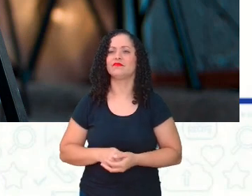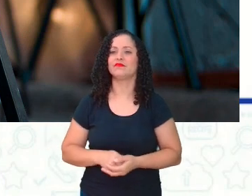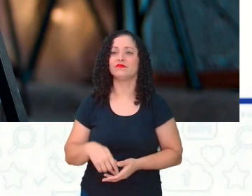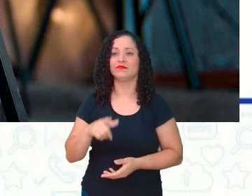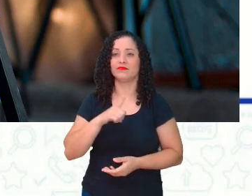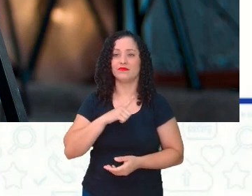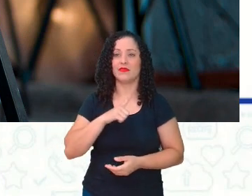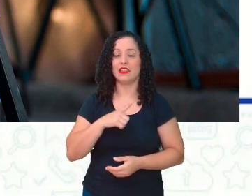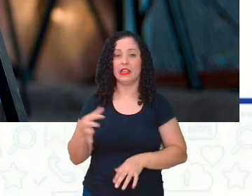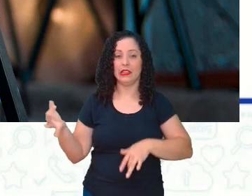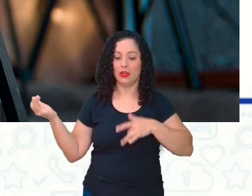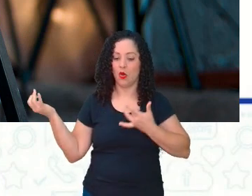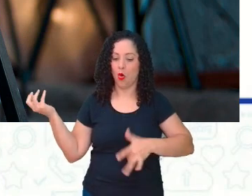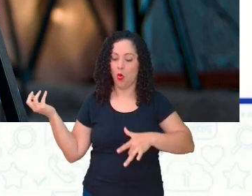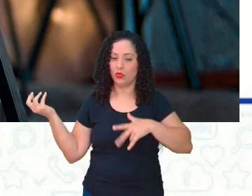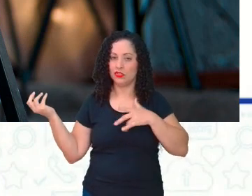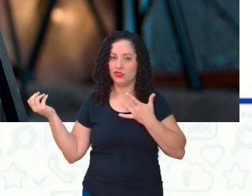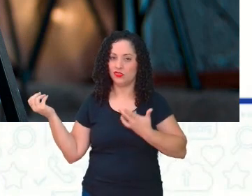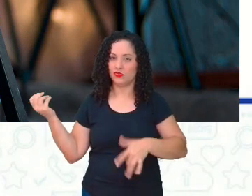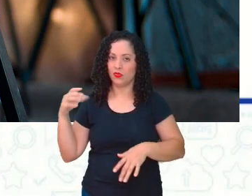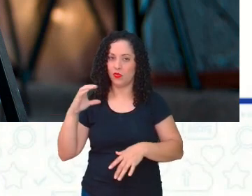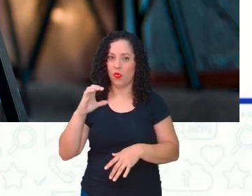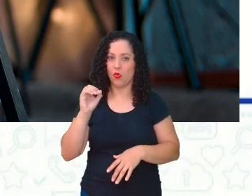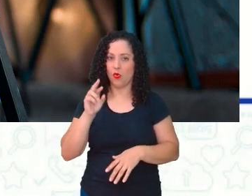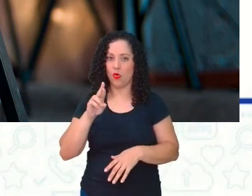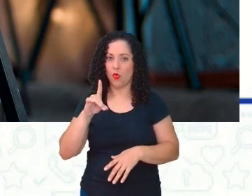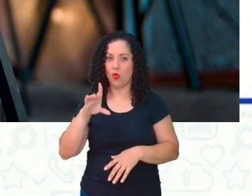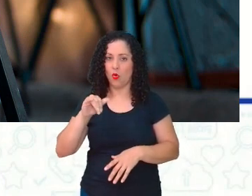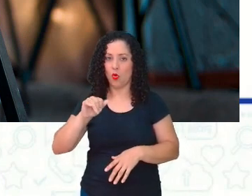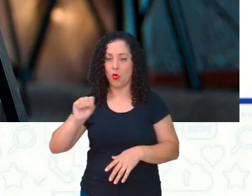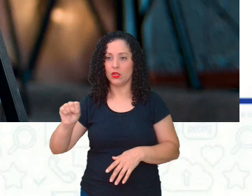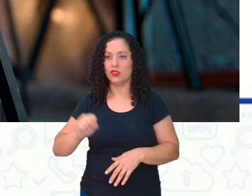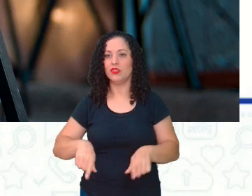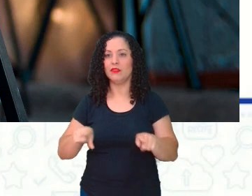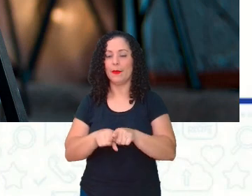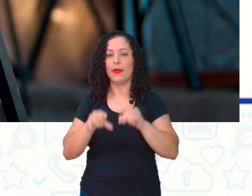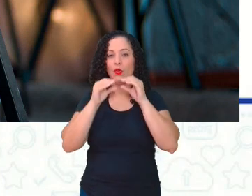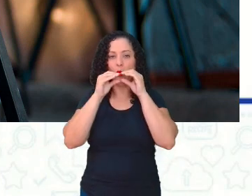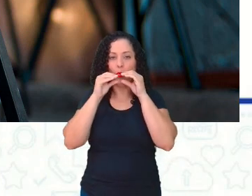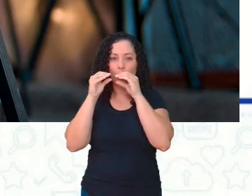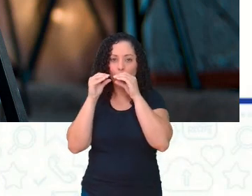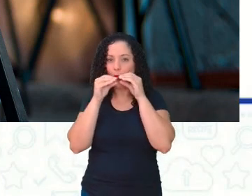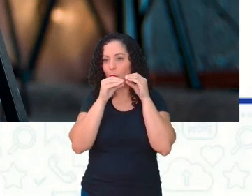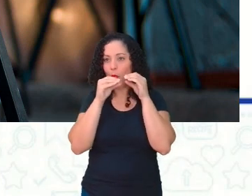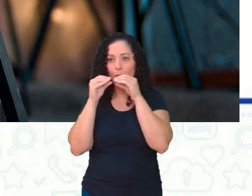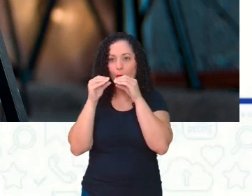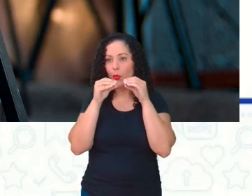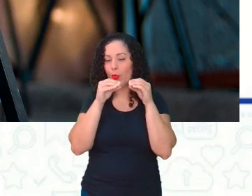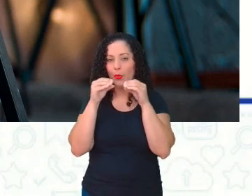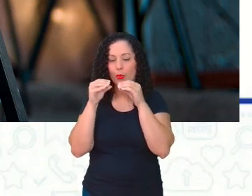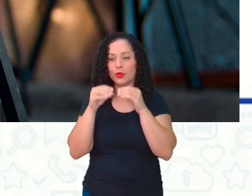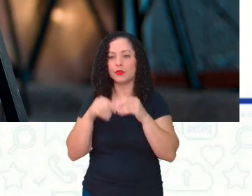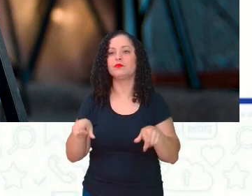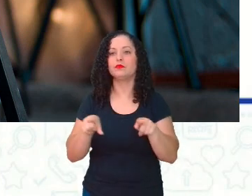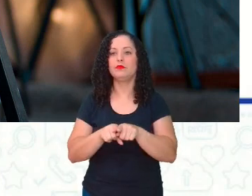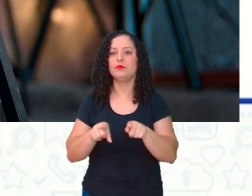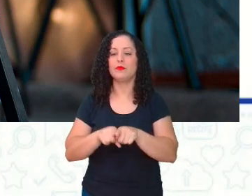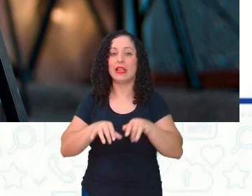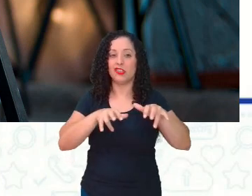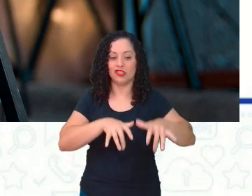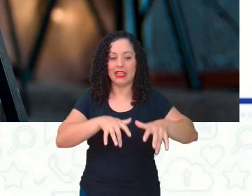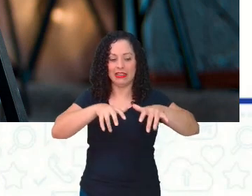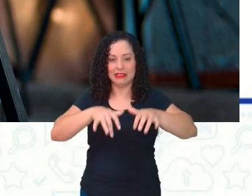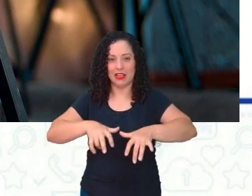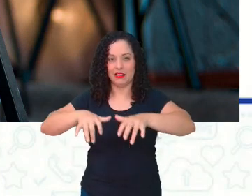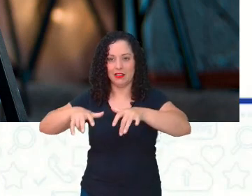cordas, que são chamados de cordofones, os de sopro, que são os aerofones, as